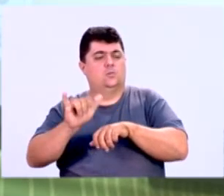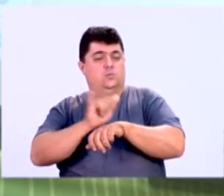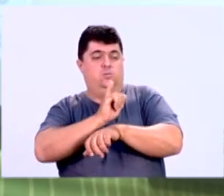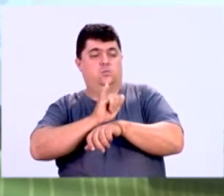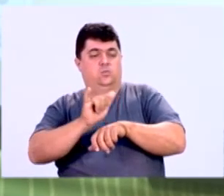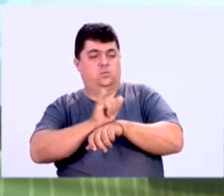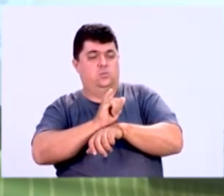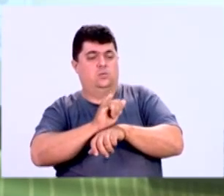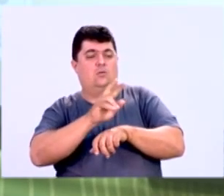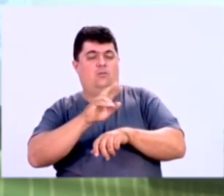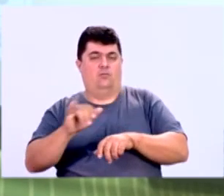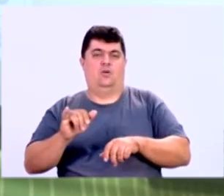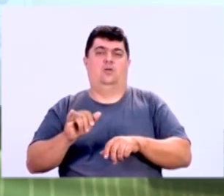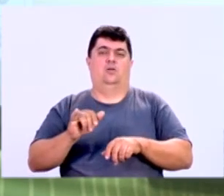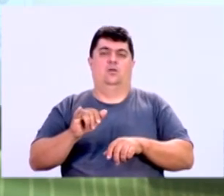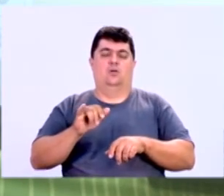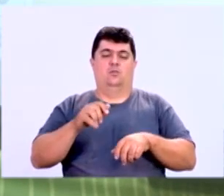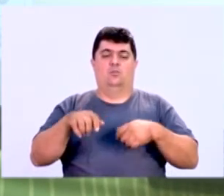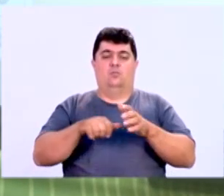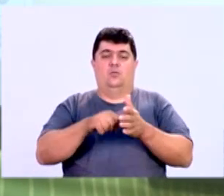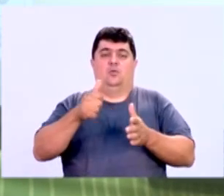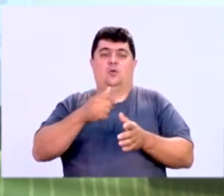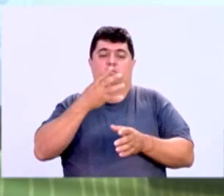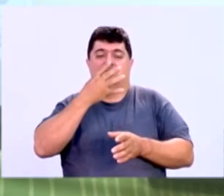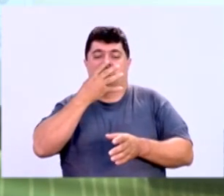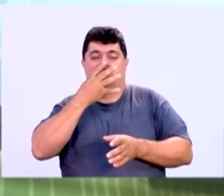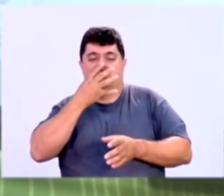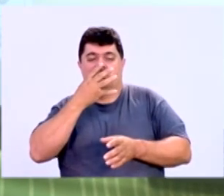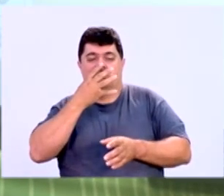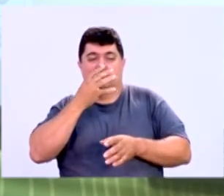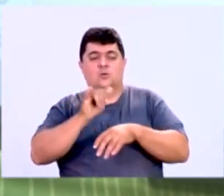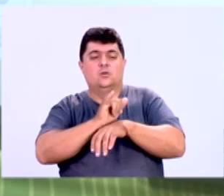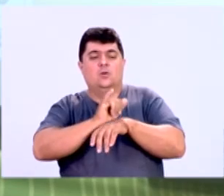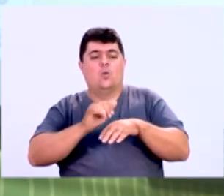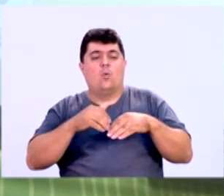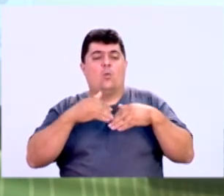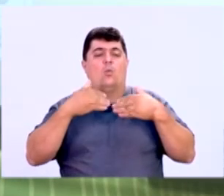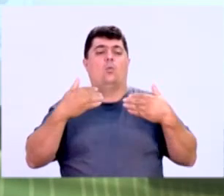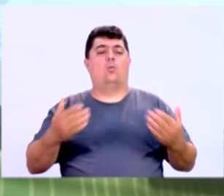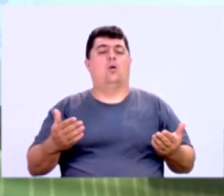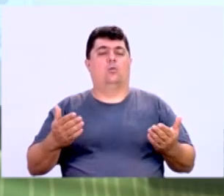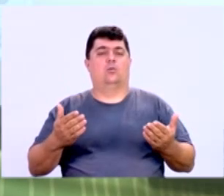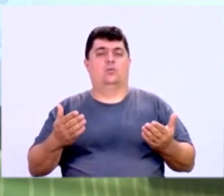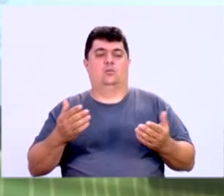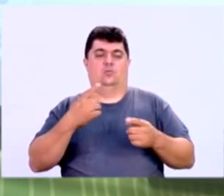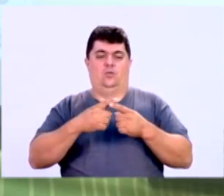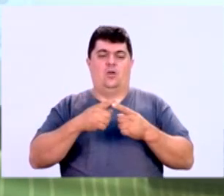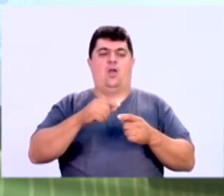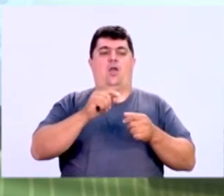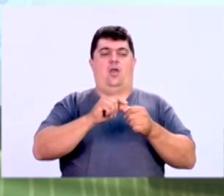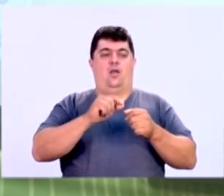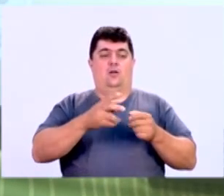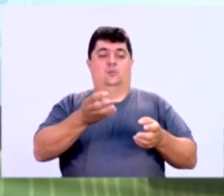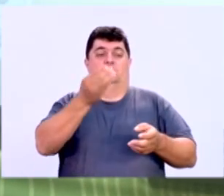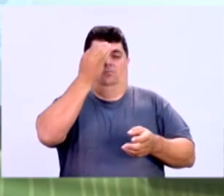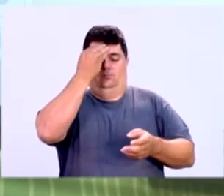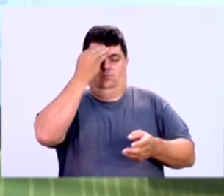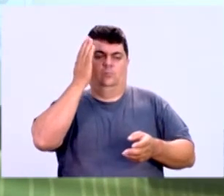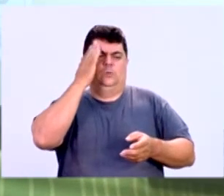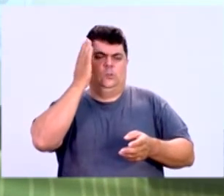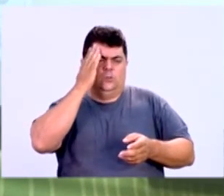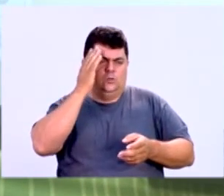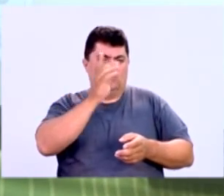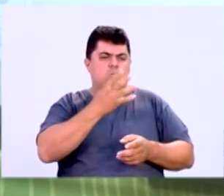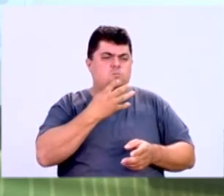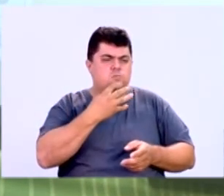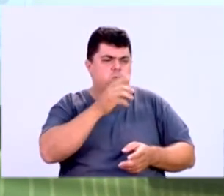que observar primeiro qual é o nível de aprendizagem daqueles alunos para que depois nós possamos compreender e planejar